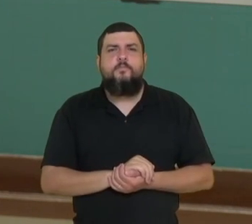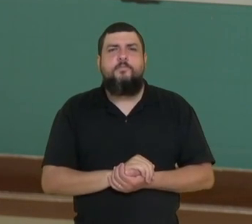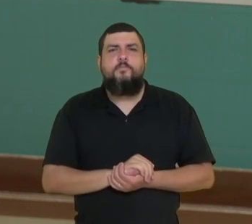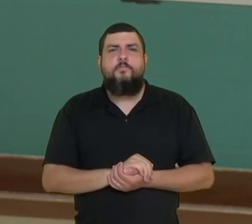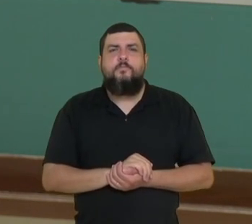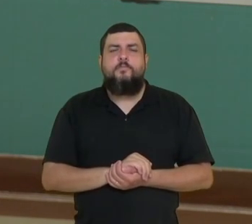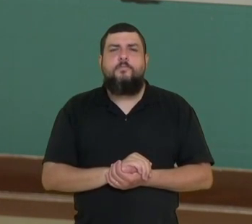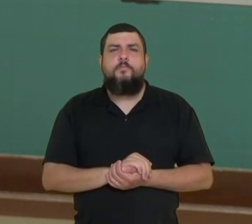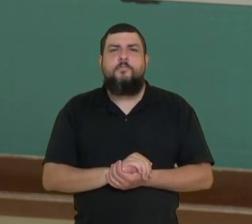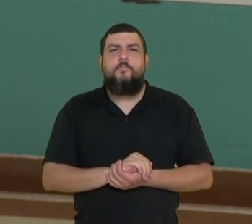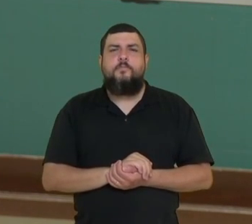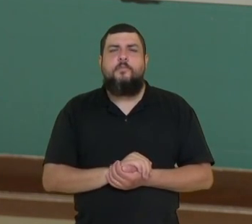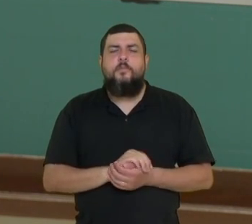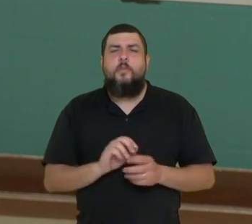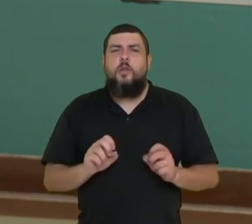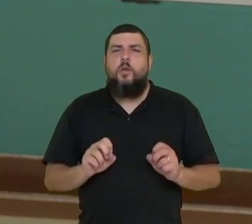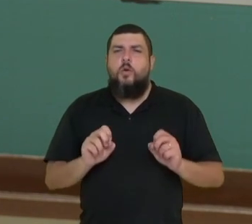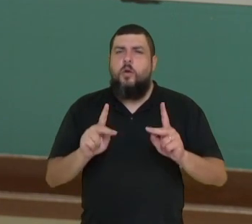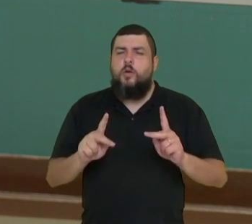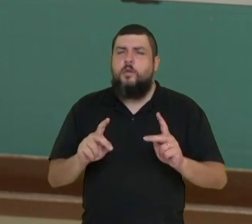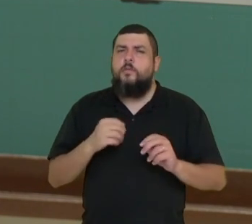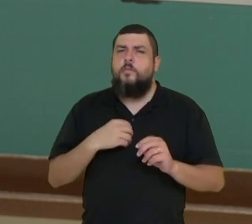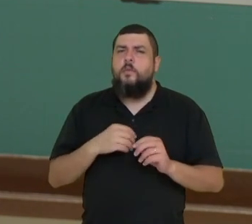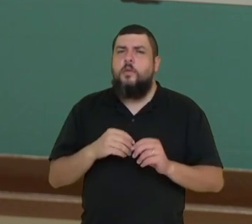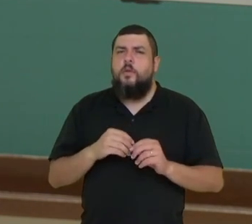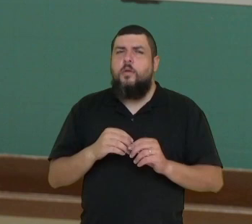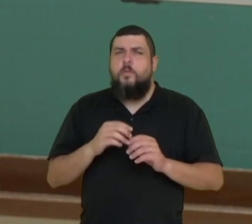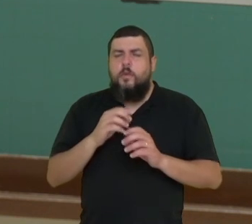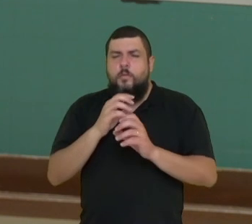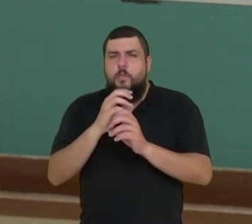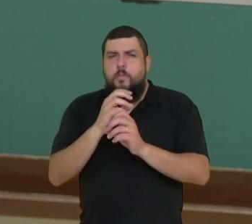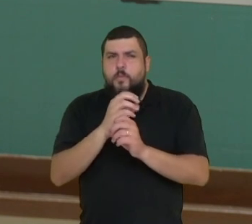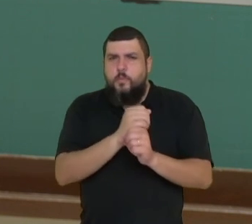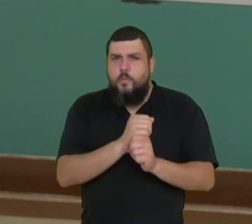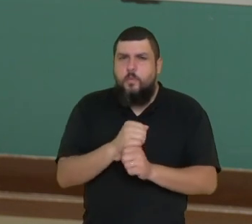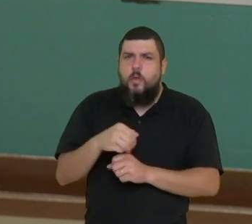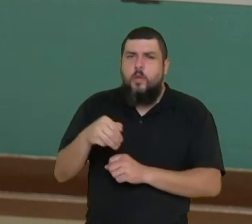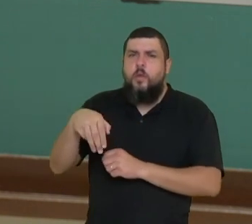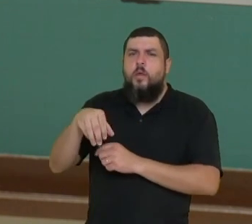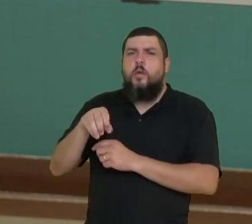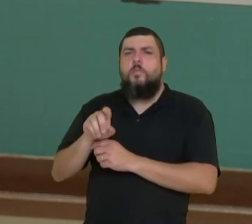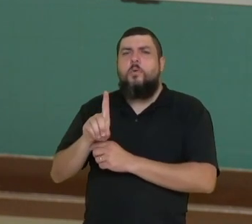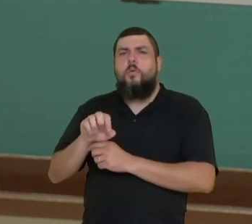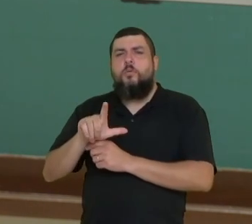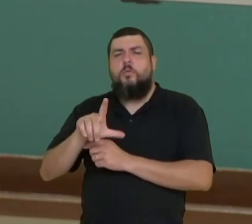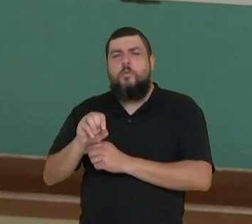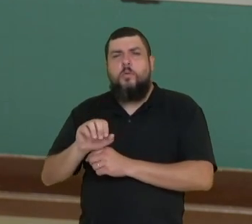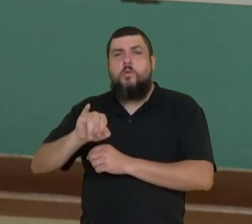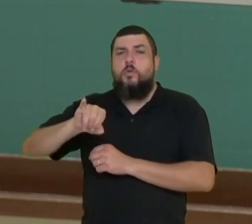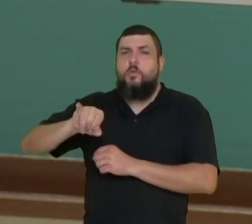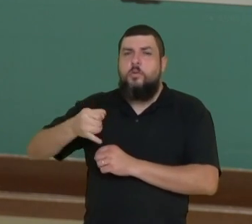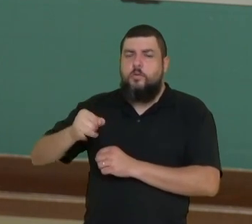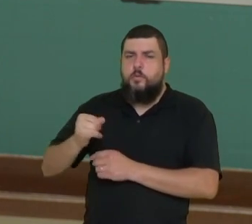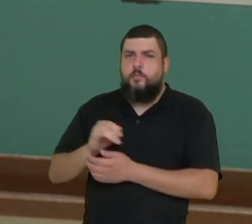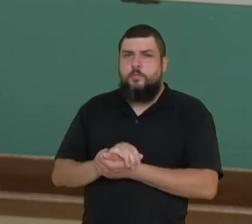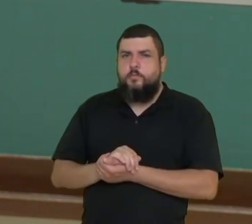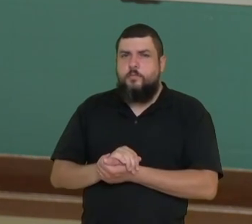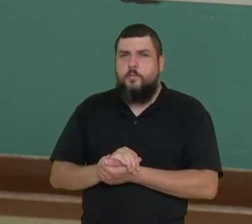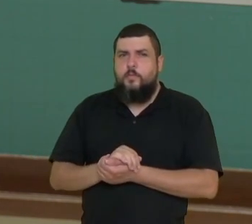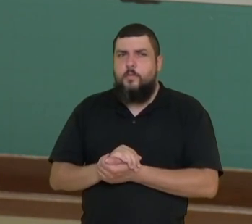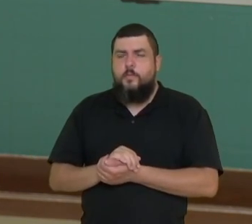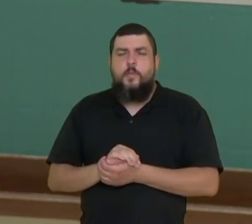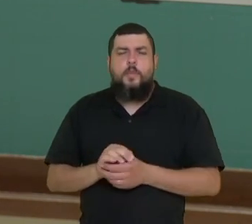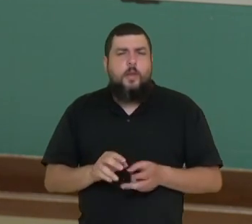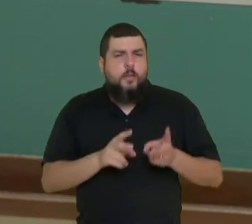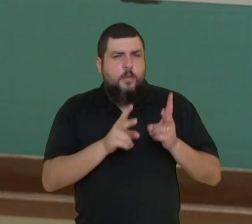seguinte, vamos calcular o módulo de trabalho dessa força elástica em Joule, né? Então o que a gente faz aqui, ó, temos os mesmos